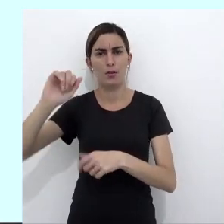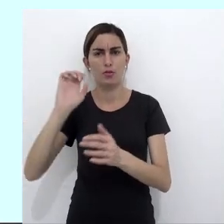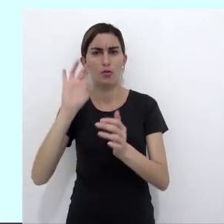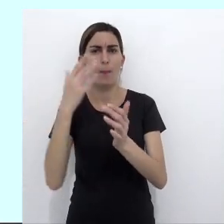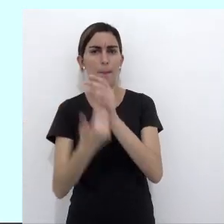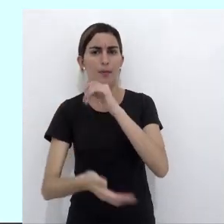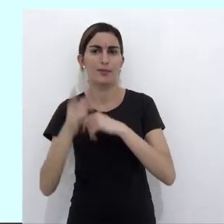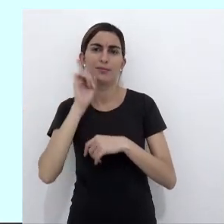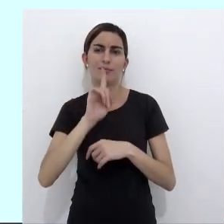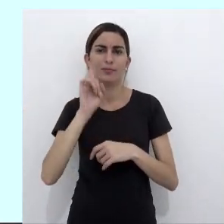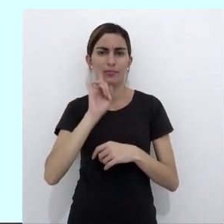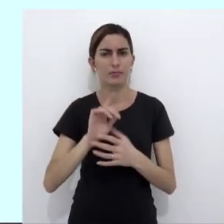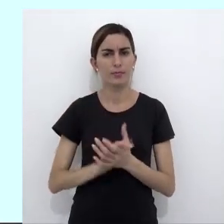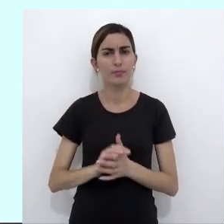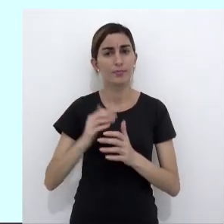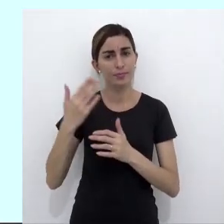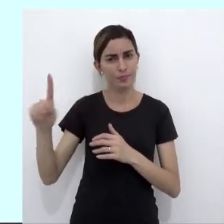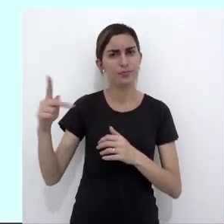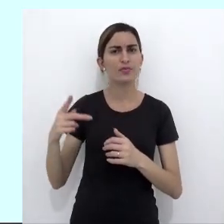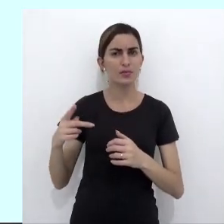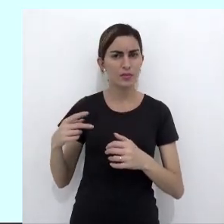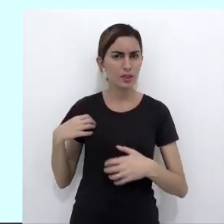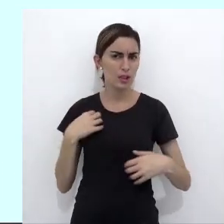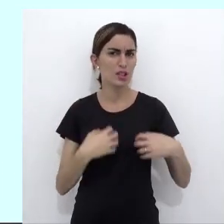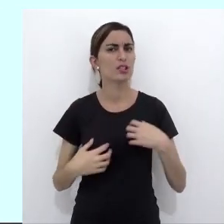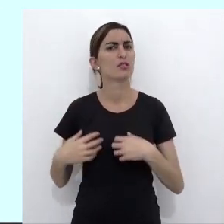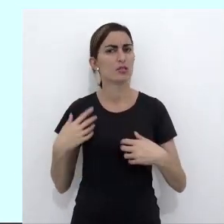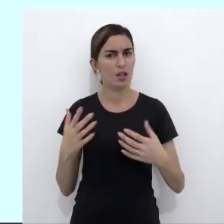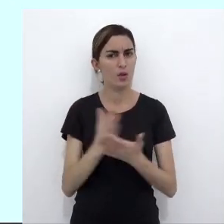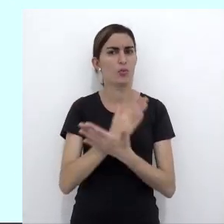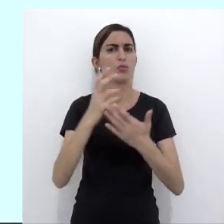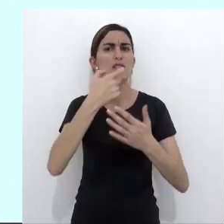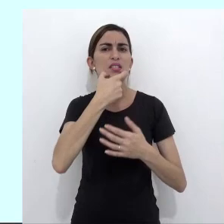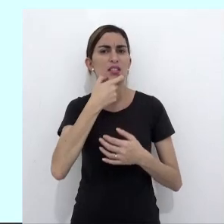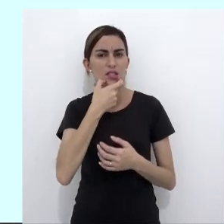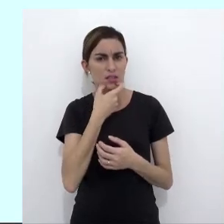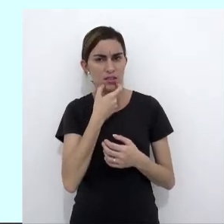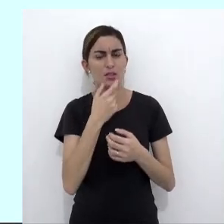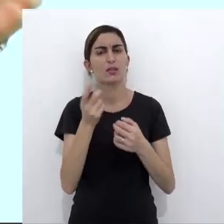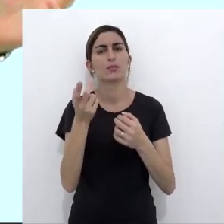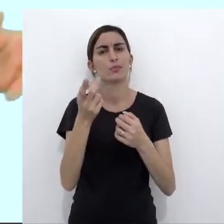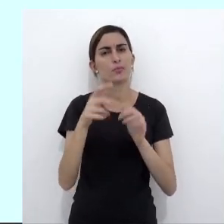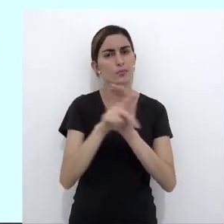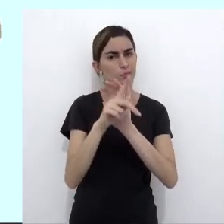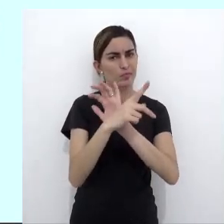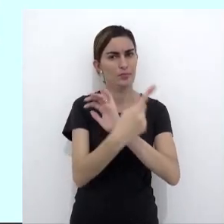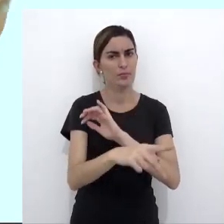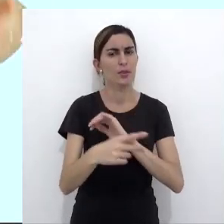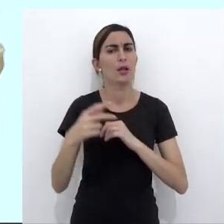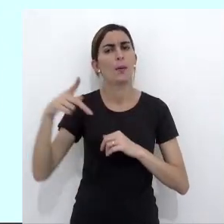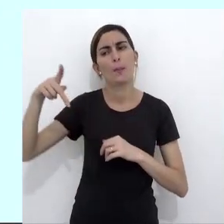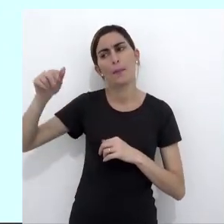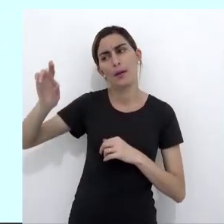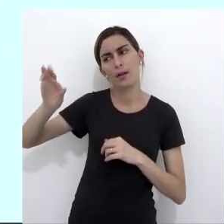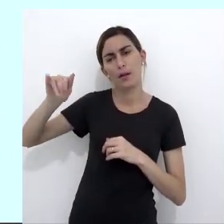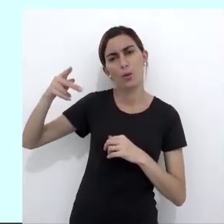Unidos. E isso incomodava, inclusive, os ingleses. Ok? O Paraguai